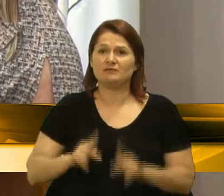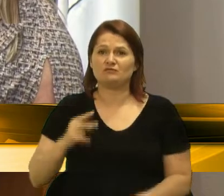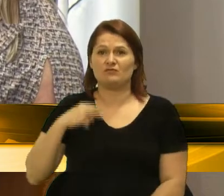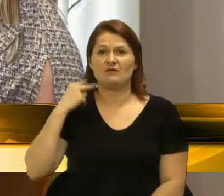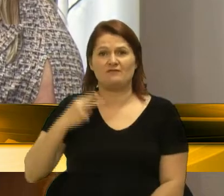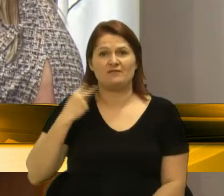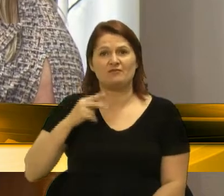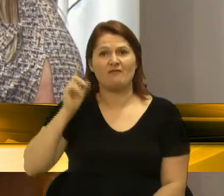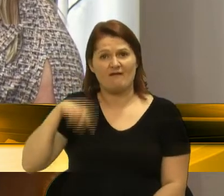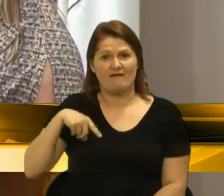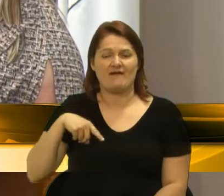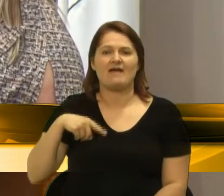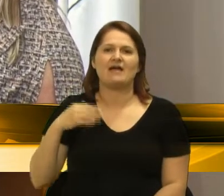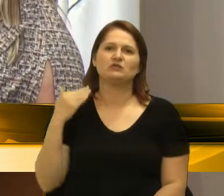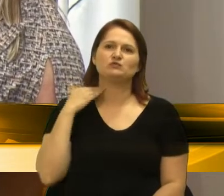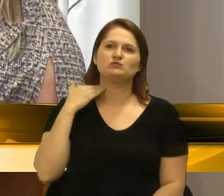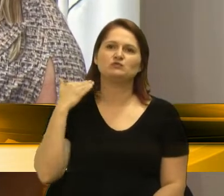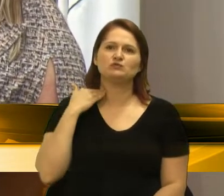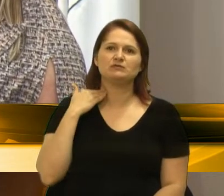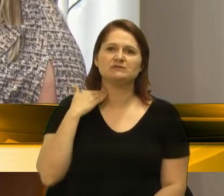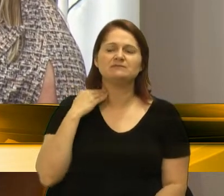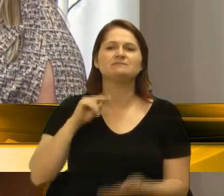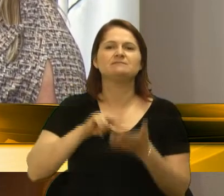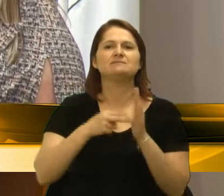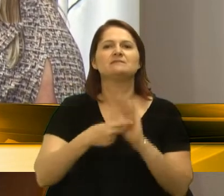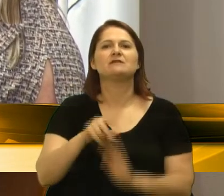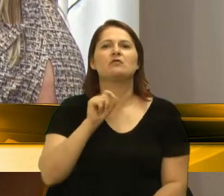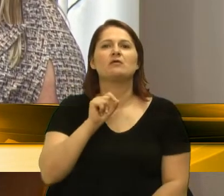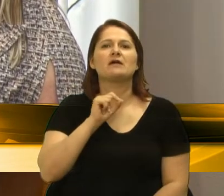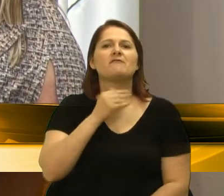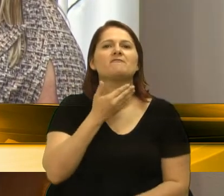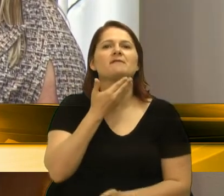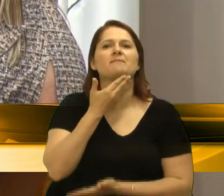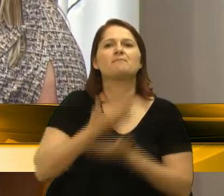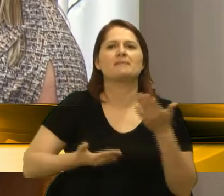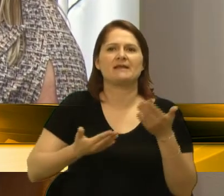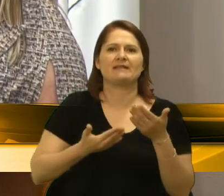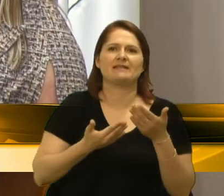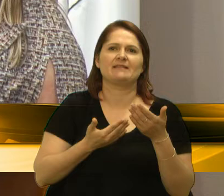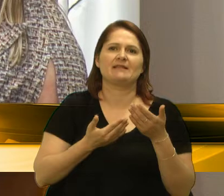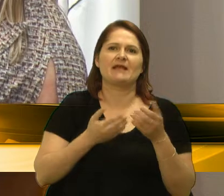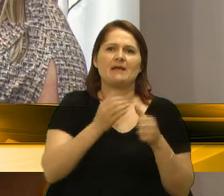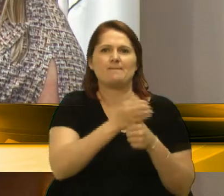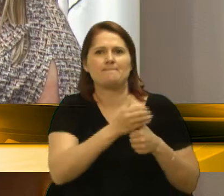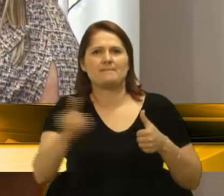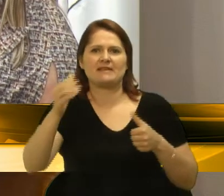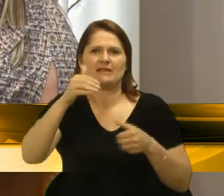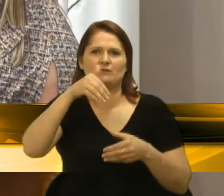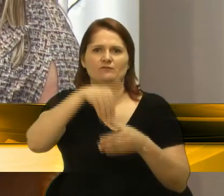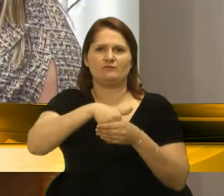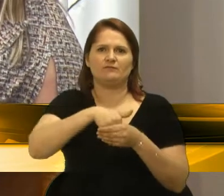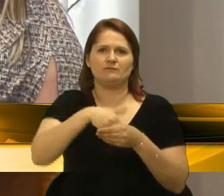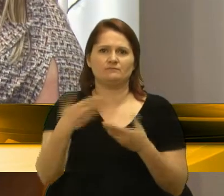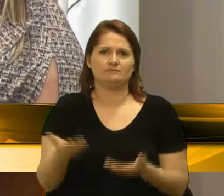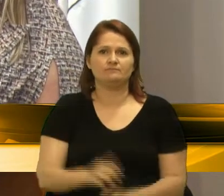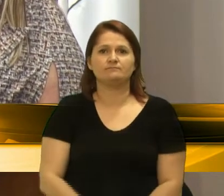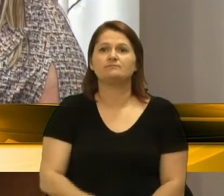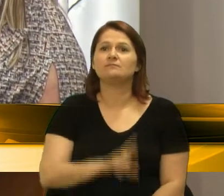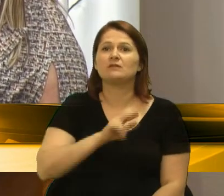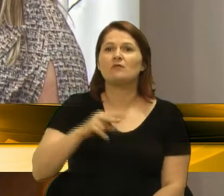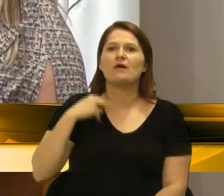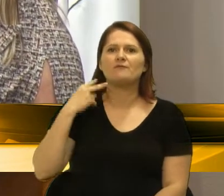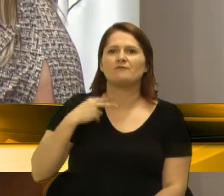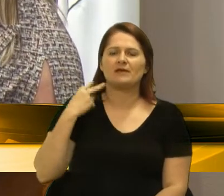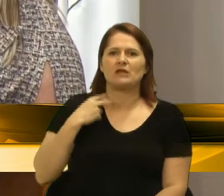deliberar pela perda de mandato eletivo. Não acusadores, não vereadores peitados ou impedidos,